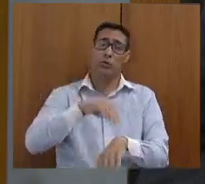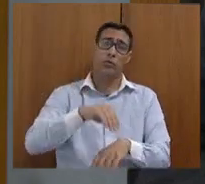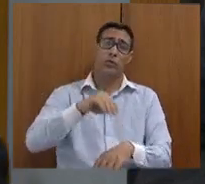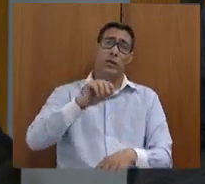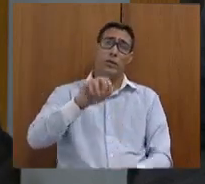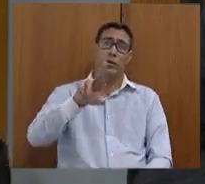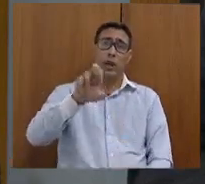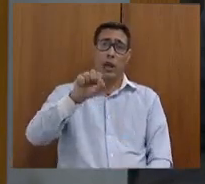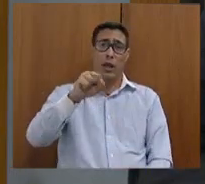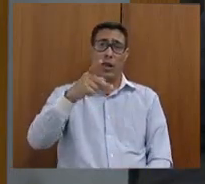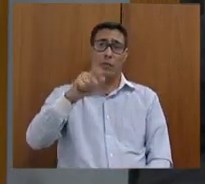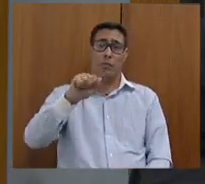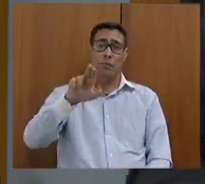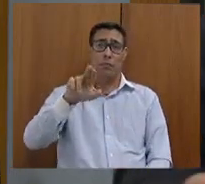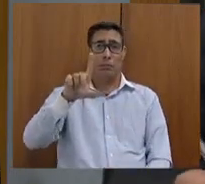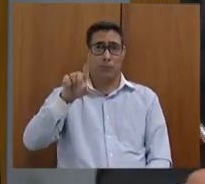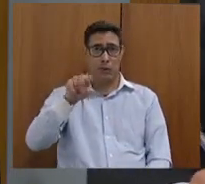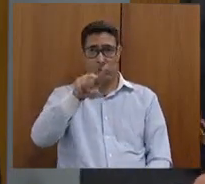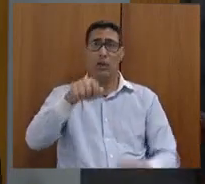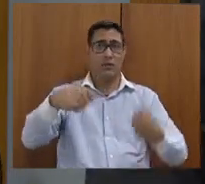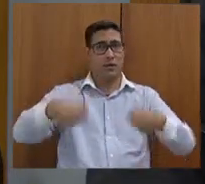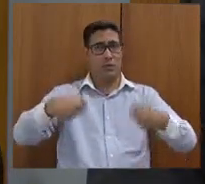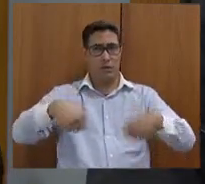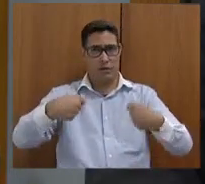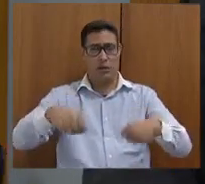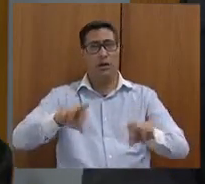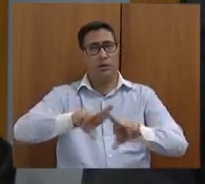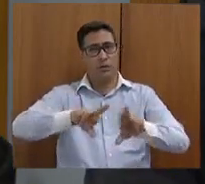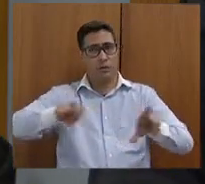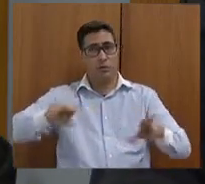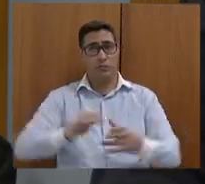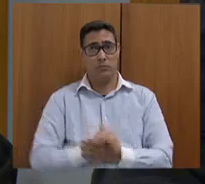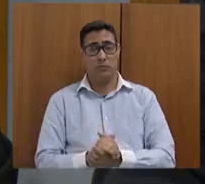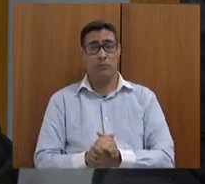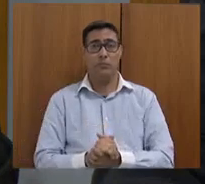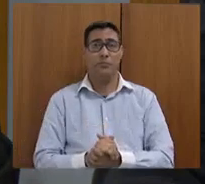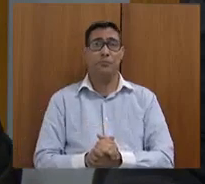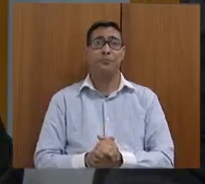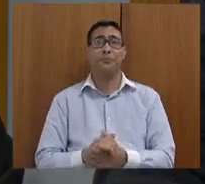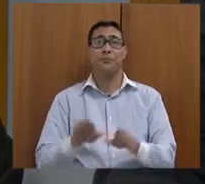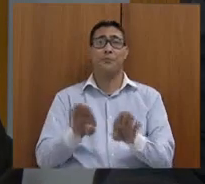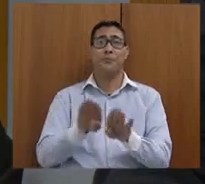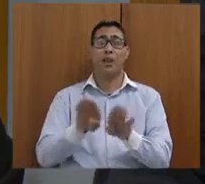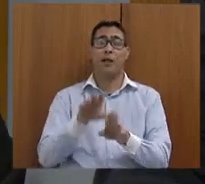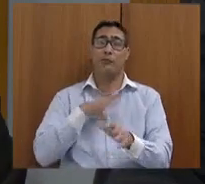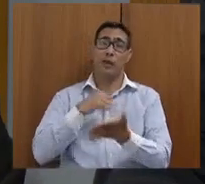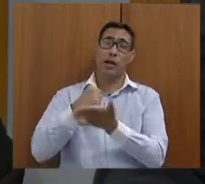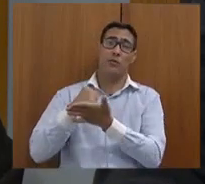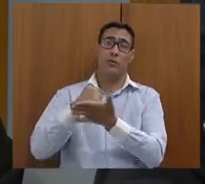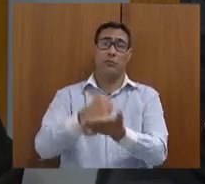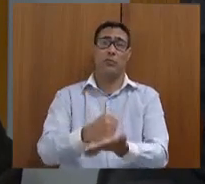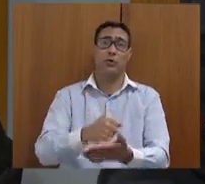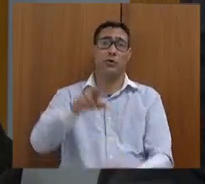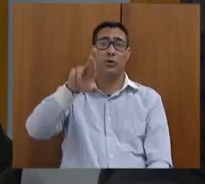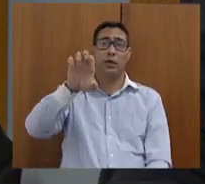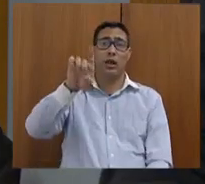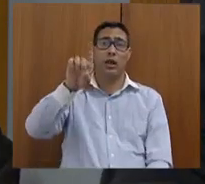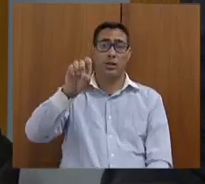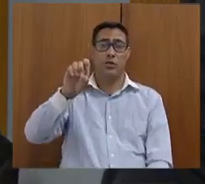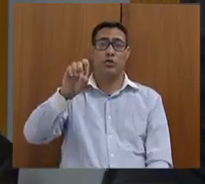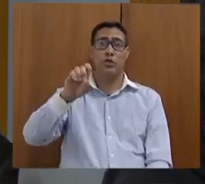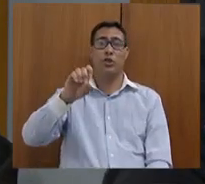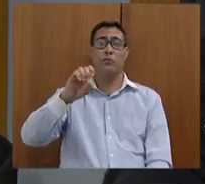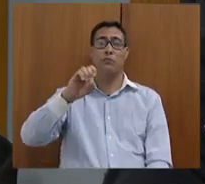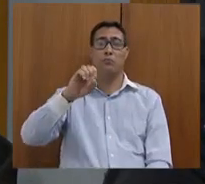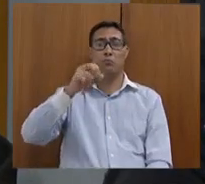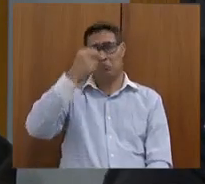é que tava sendo necessária aí inclusive apoio na rede Municipal investimento em obras por